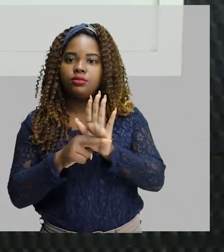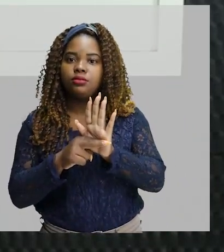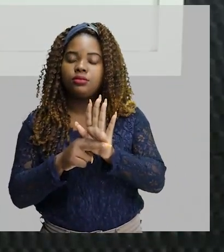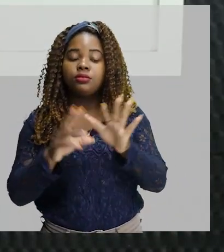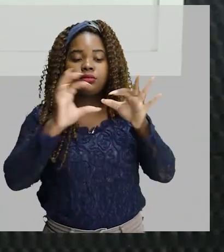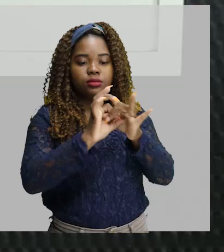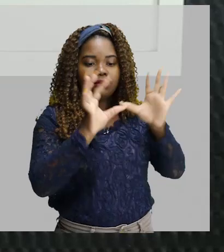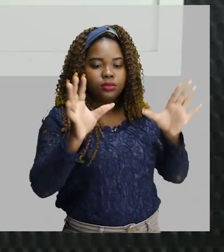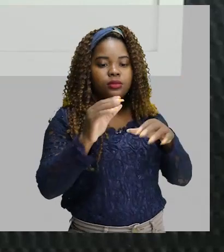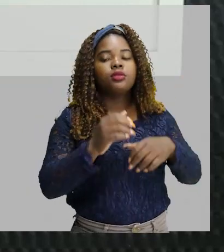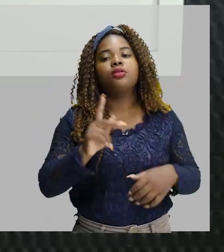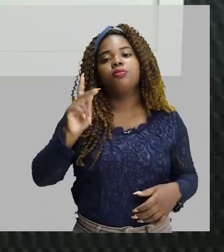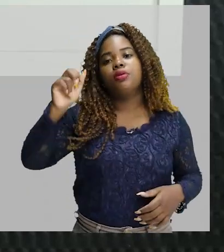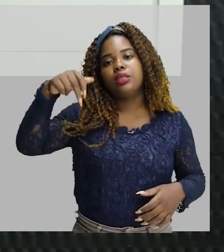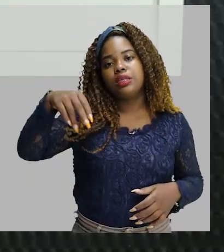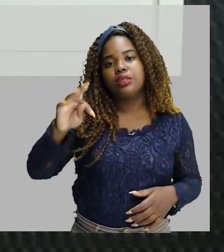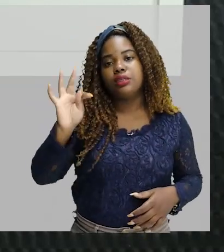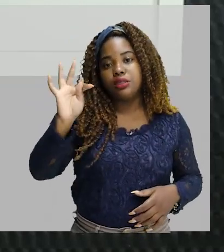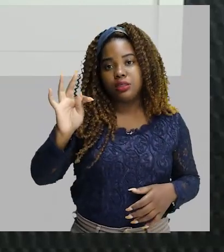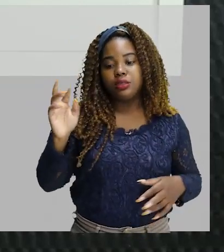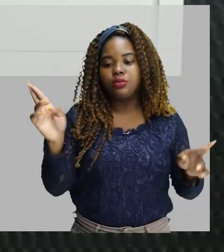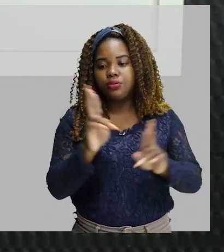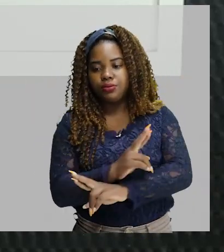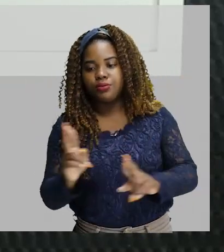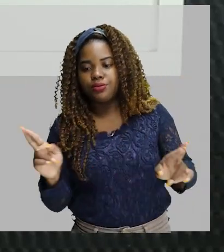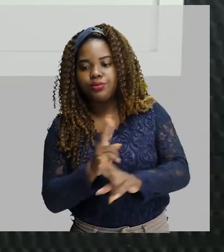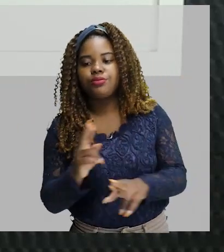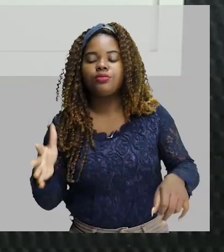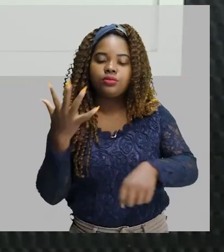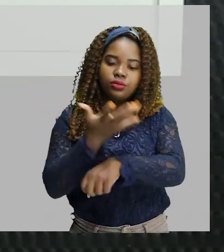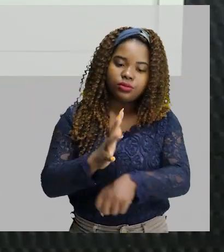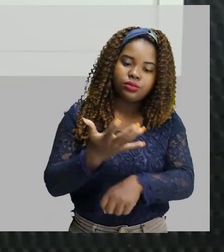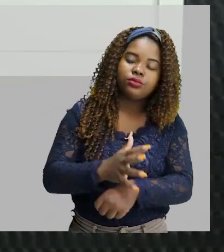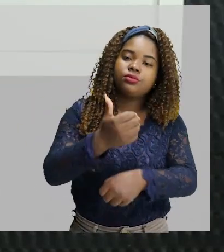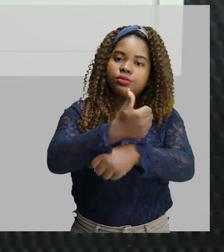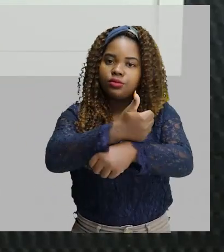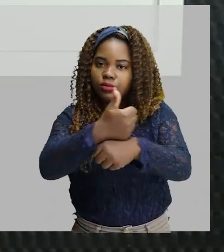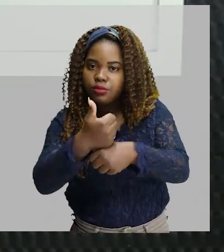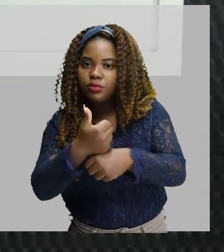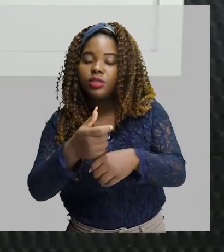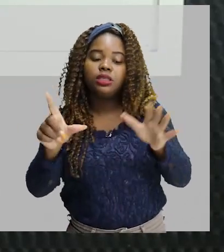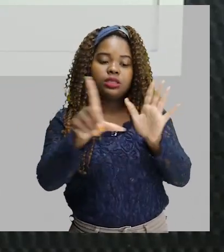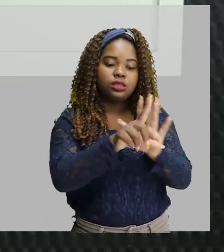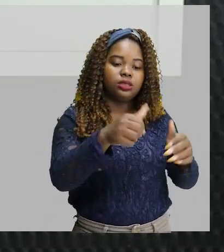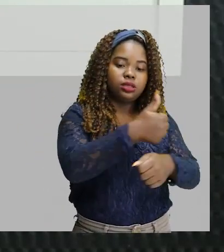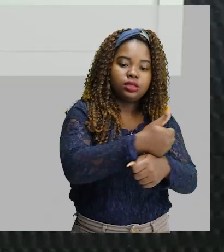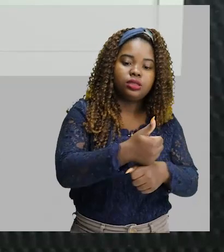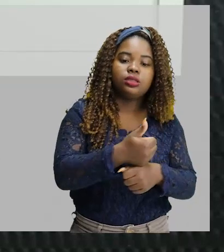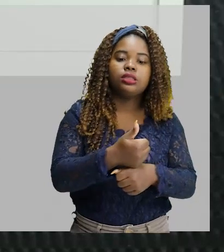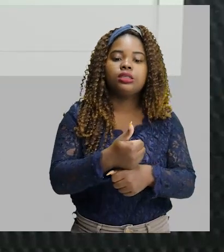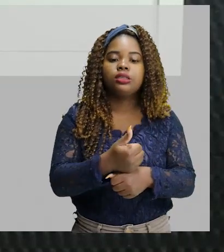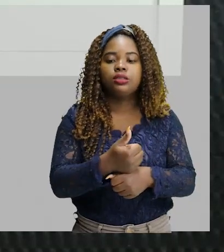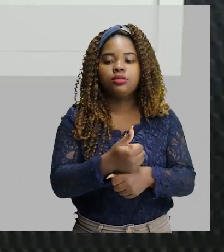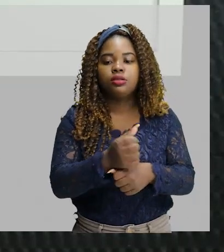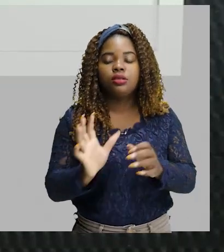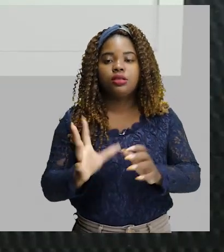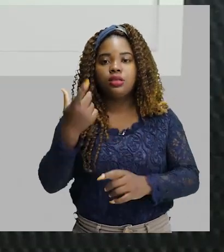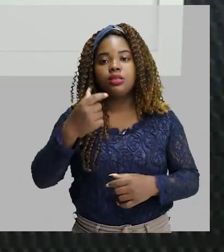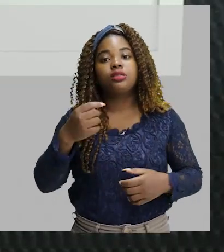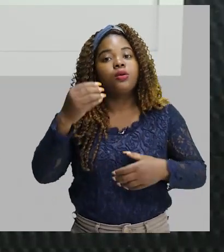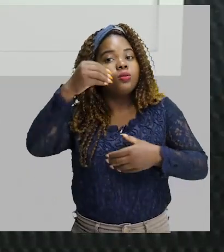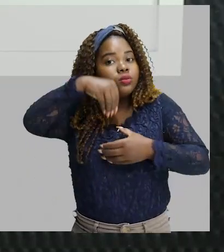liberdade em Kant está associada o tempo inteiro ao exercício da moralidade. E esta lei moral, ela nasce dentro de mim,